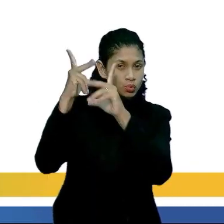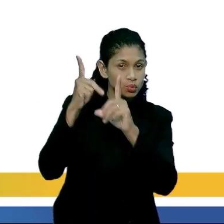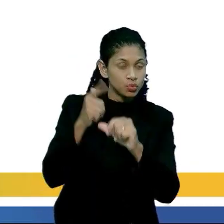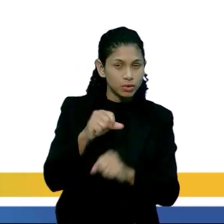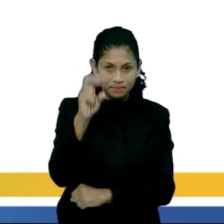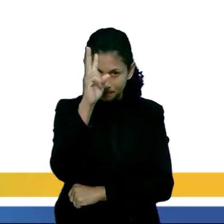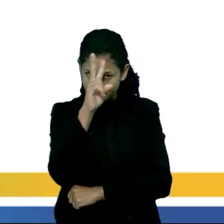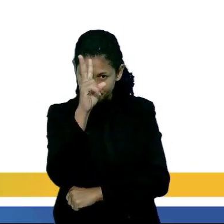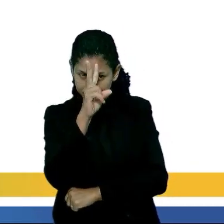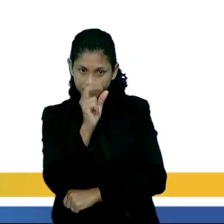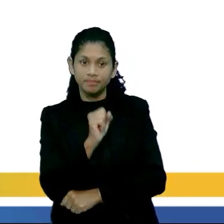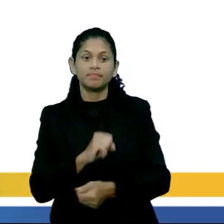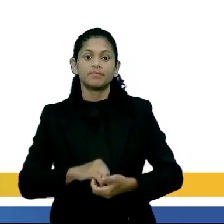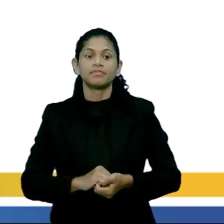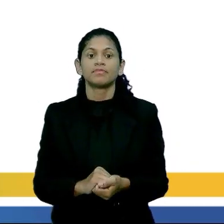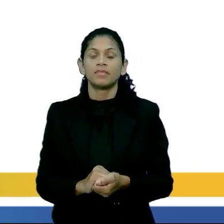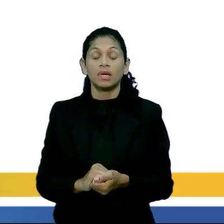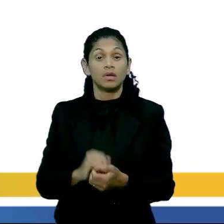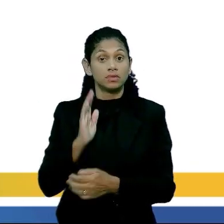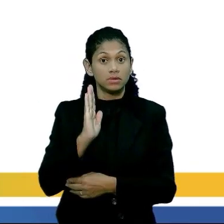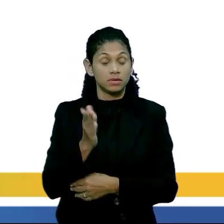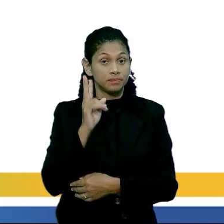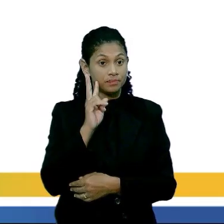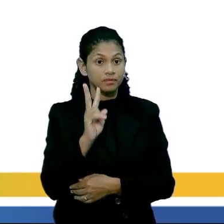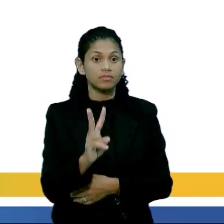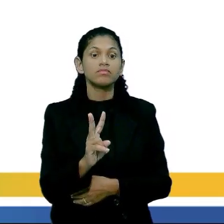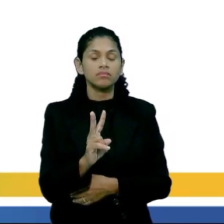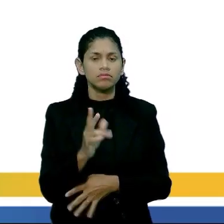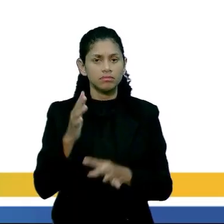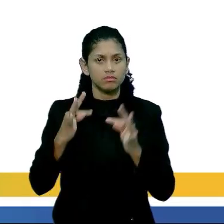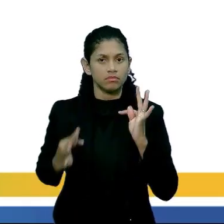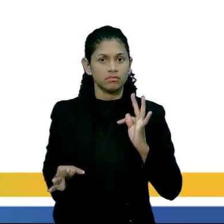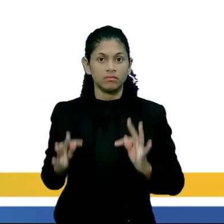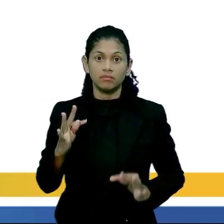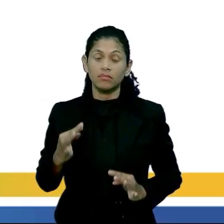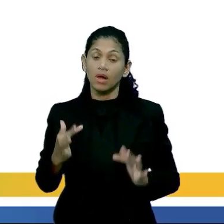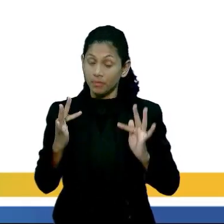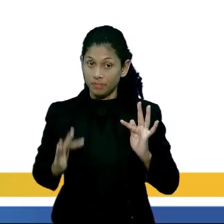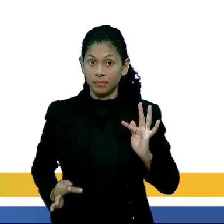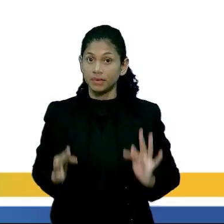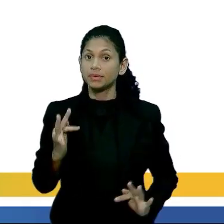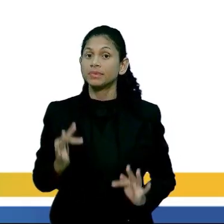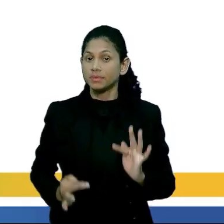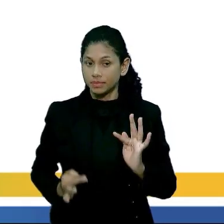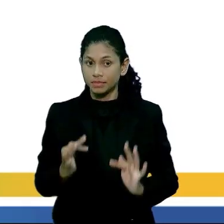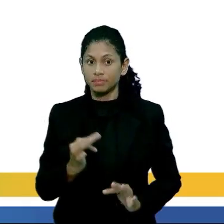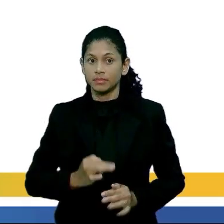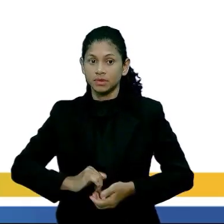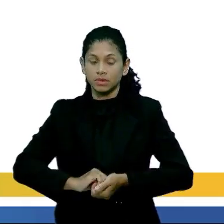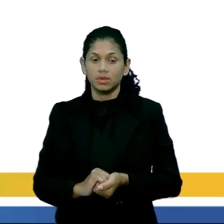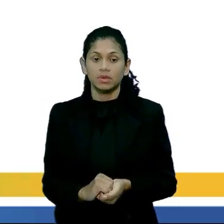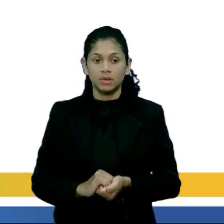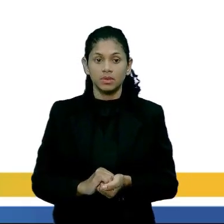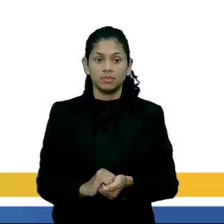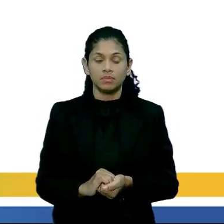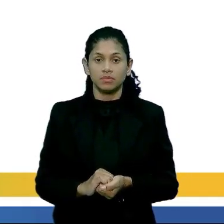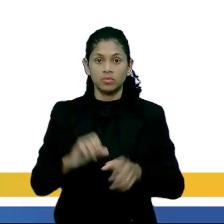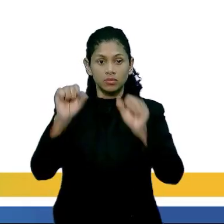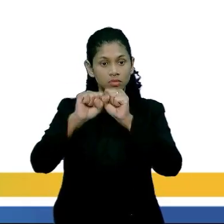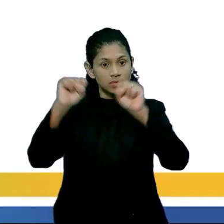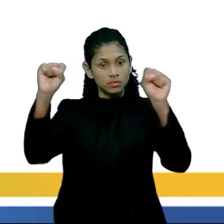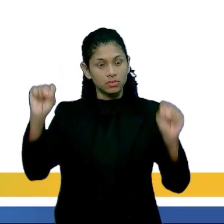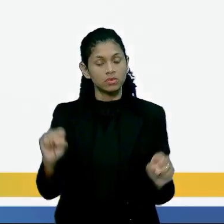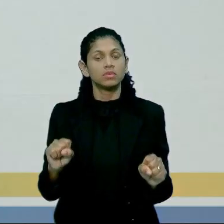viu o aspecto tanto da fisiologia quanto da anatomia. O sistema locomotor, que é essa junção, né, essa